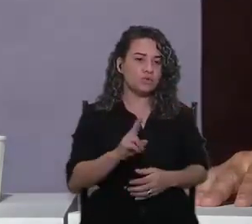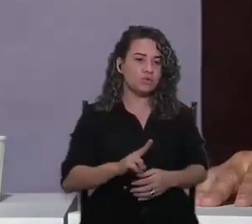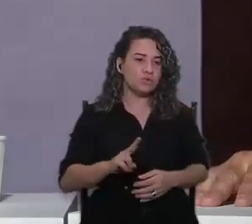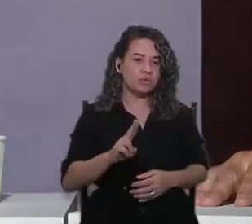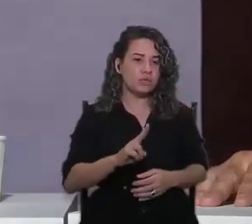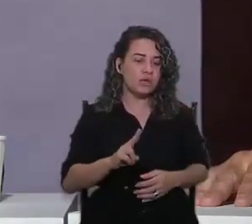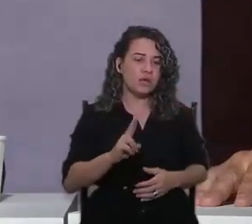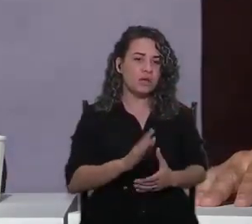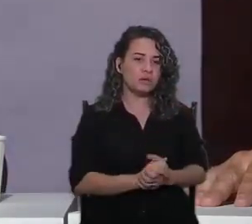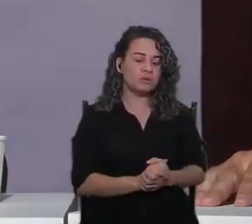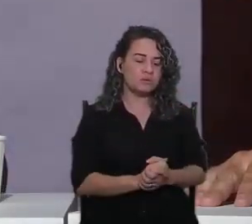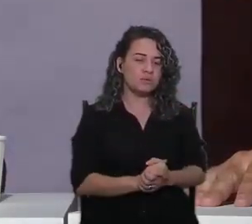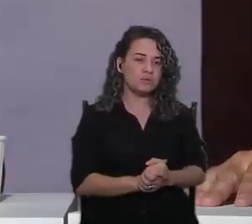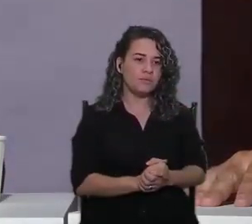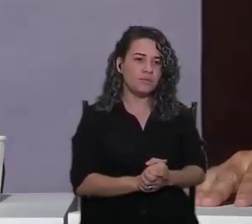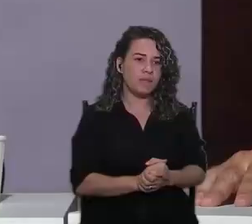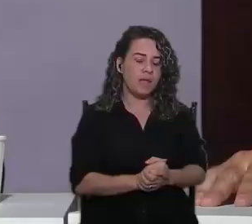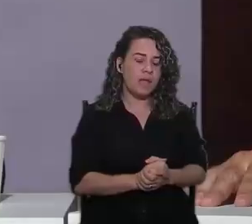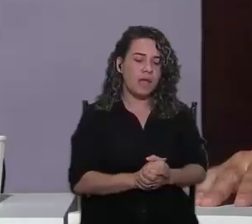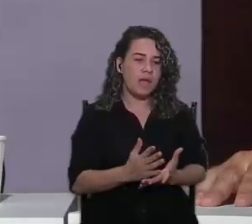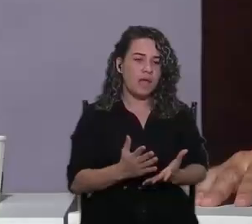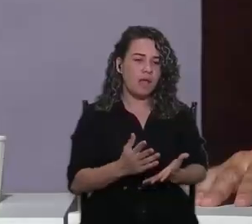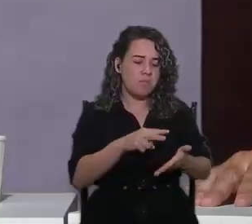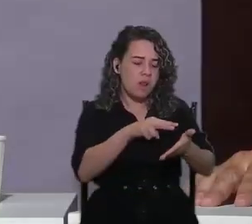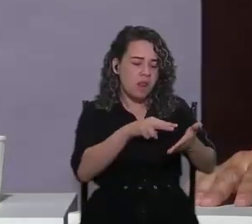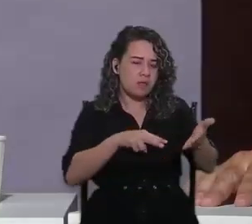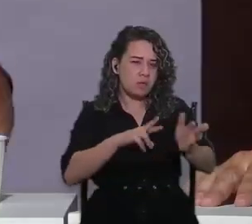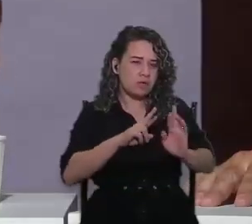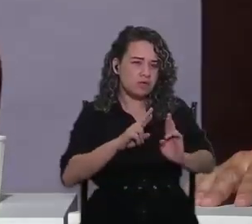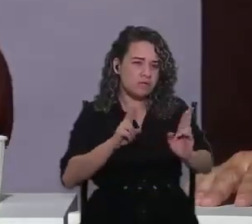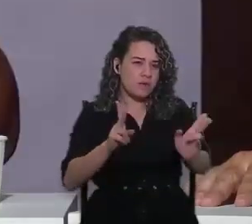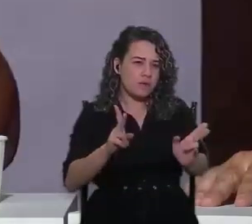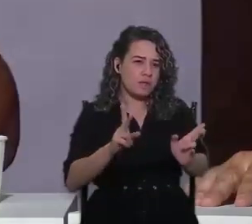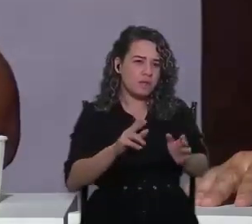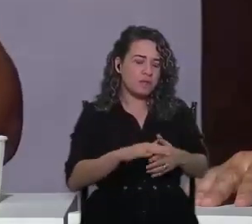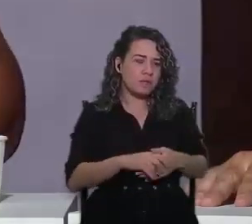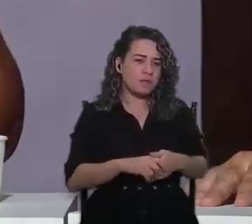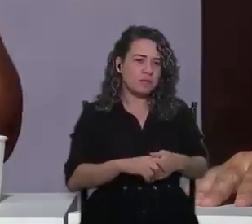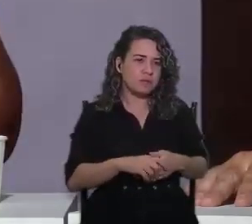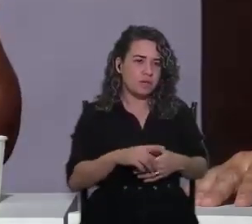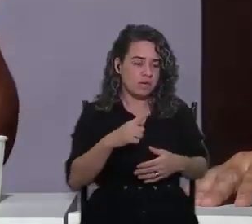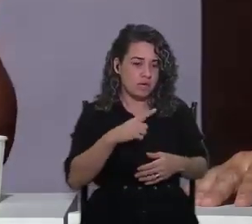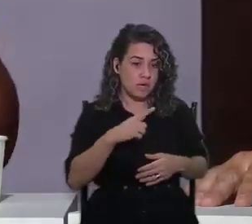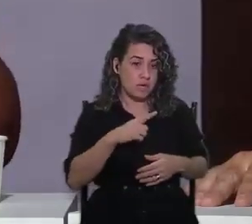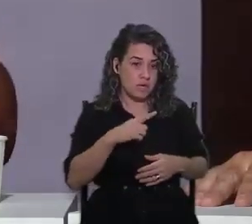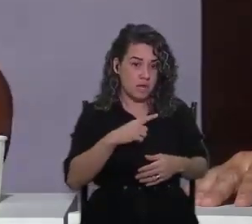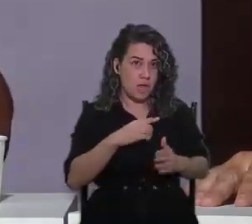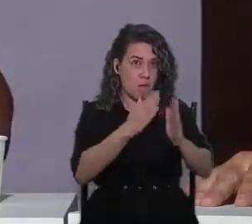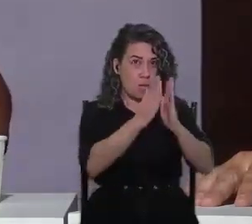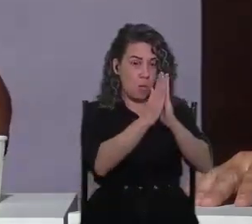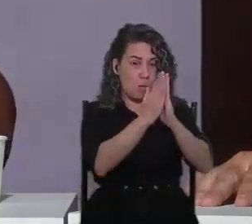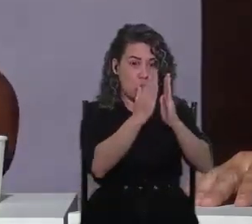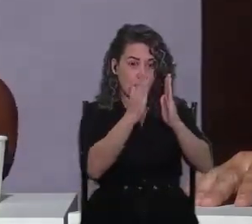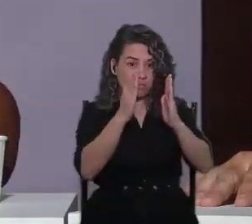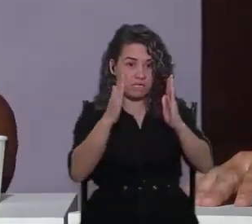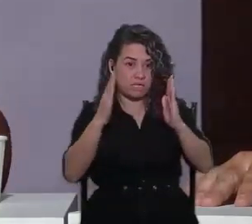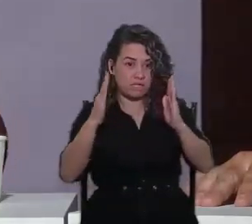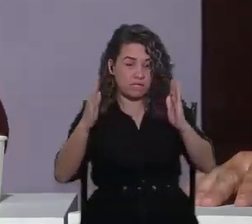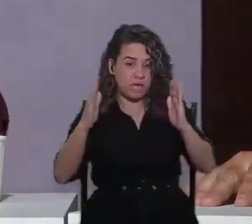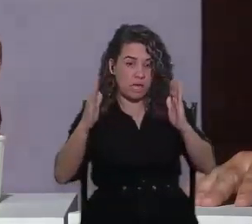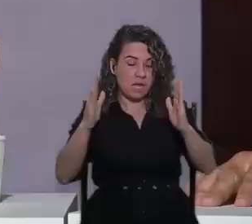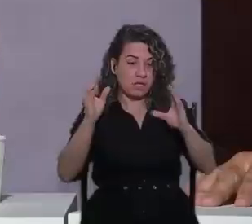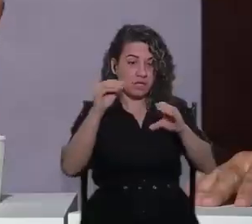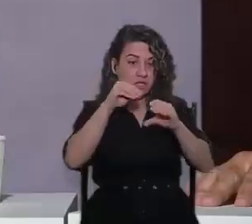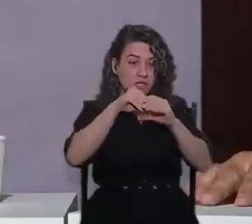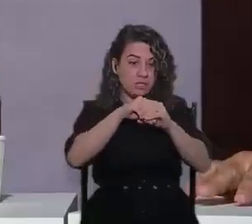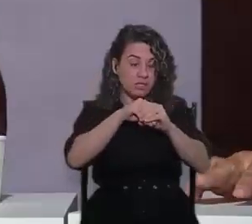de gamificação da leitura, ou seja, você tem uma estante virtual que não é não